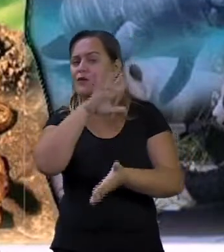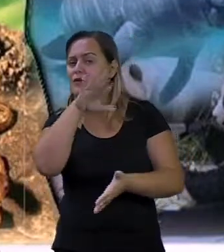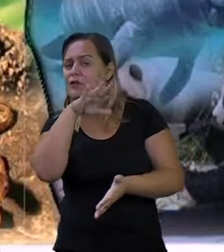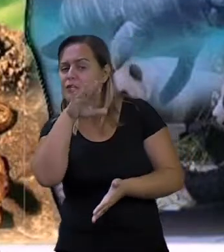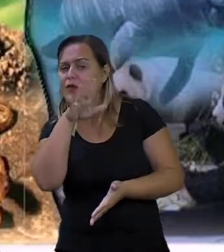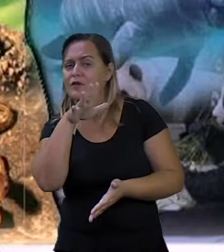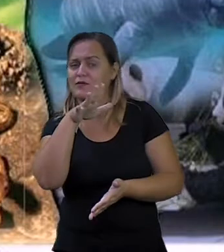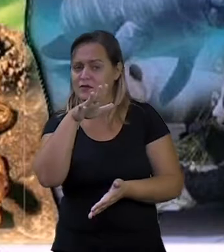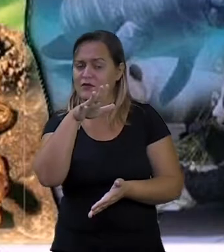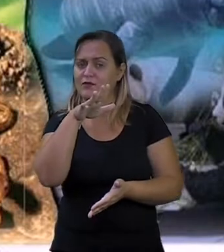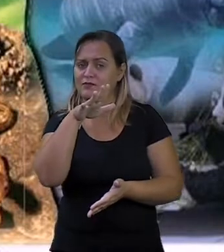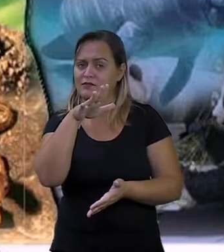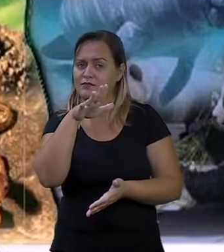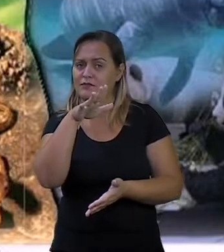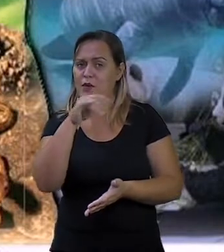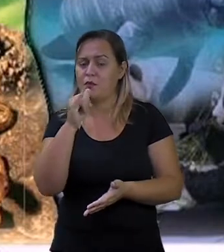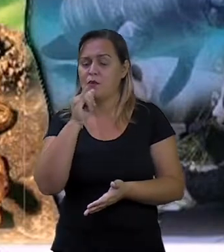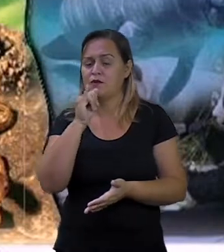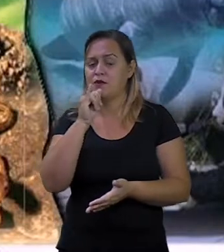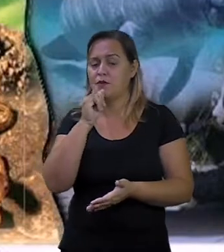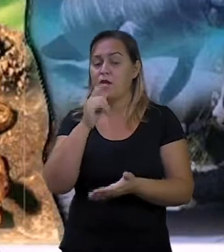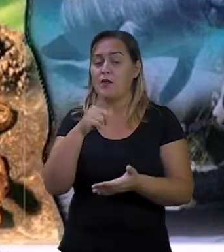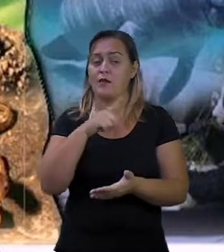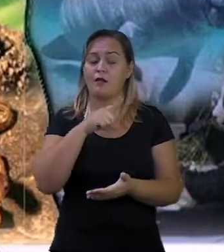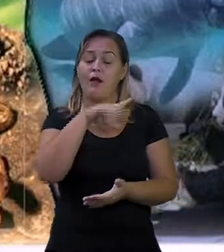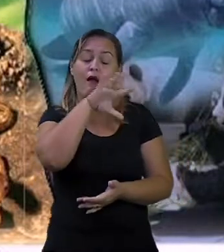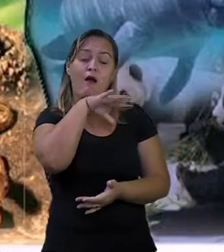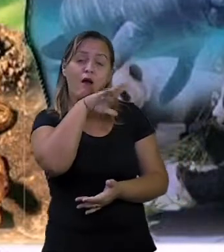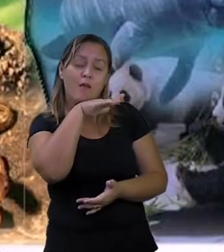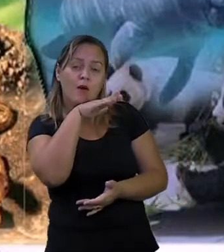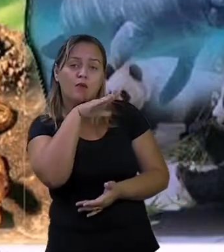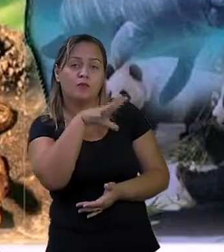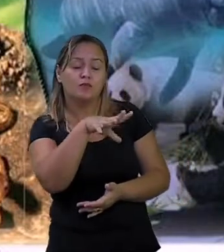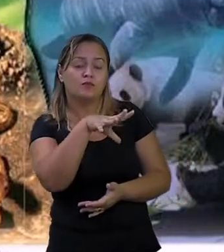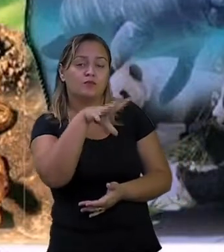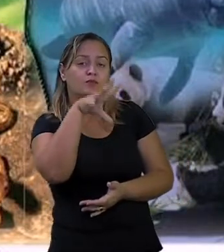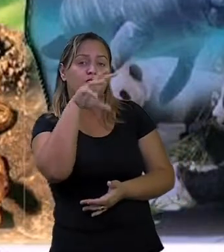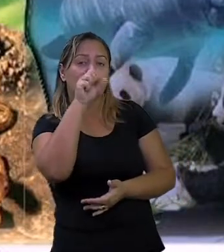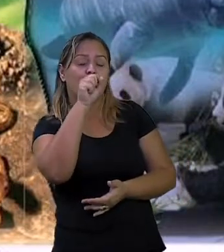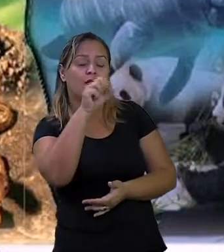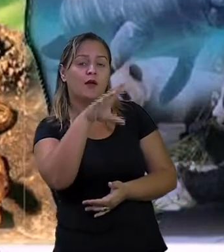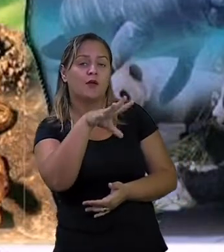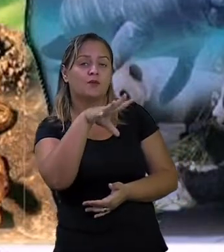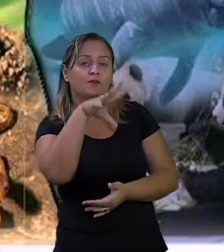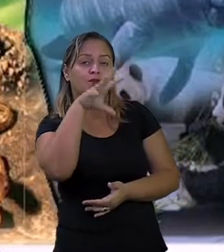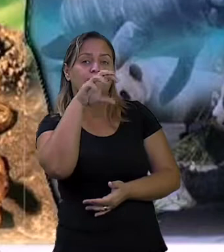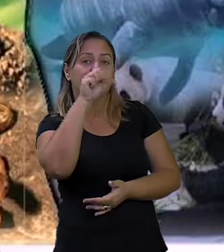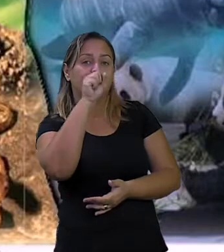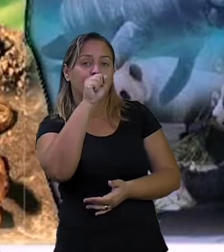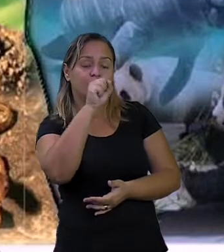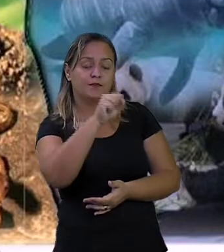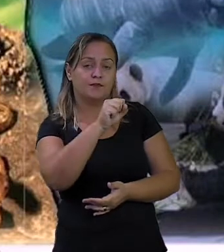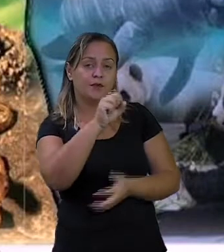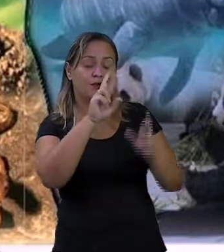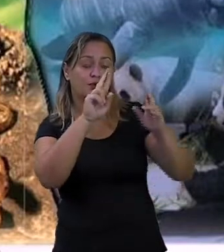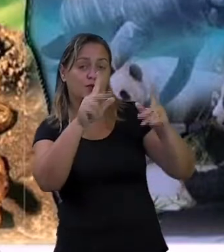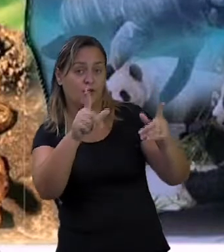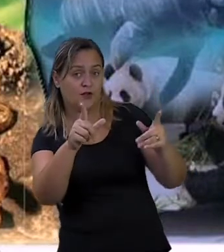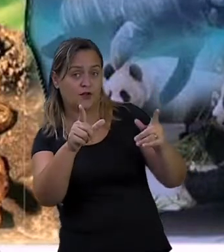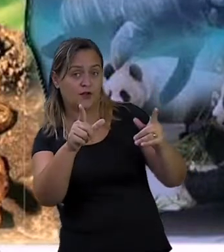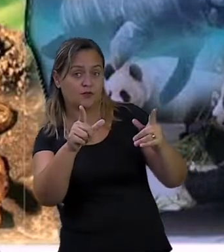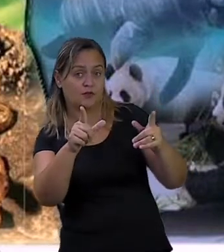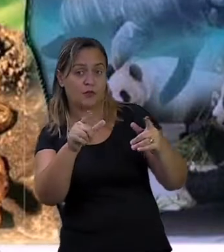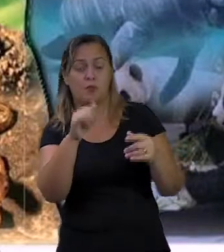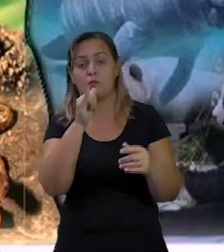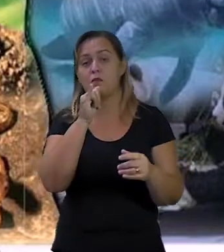ter animais que fazem uma respiração braquial e nós vamos ter animais que vão